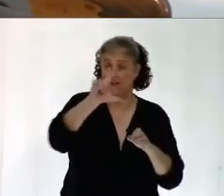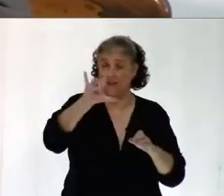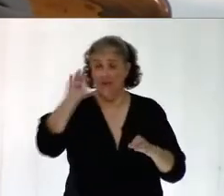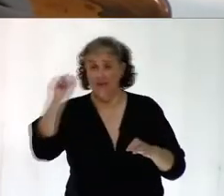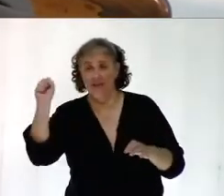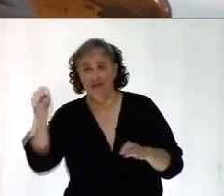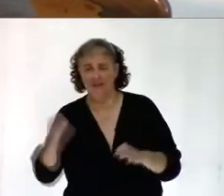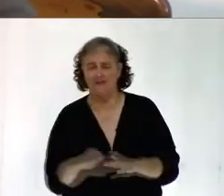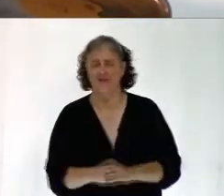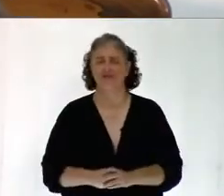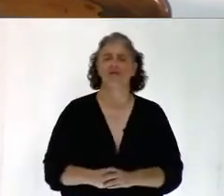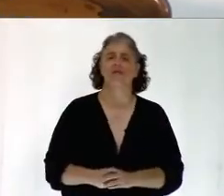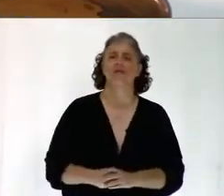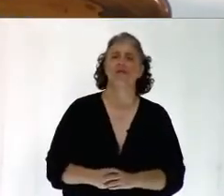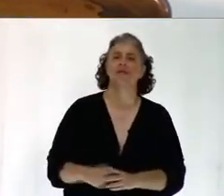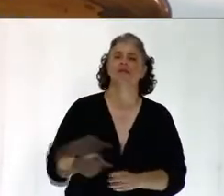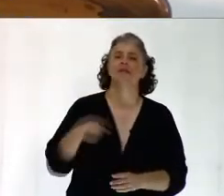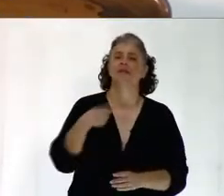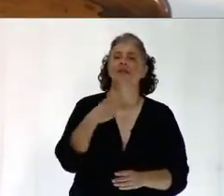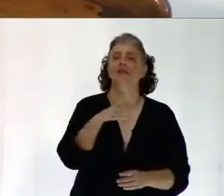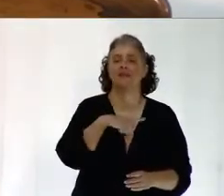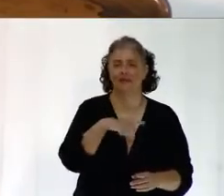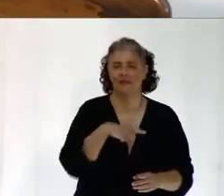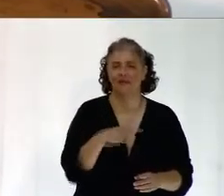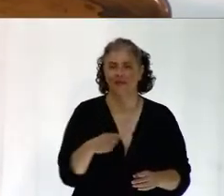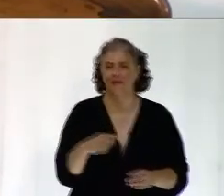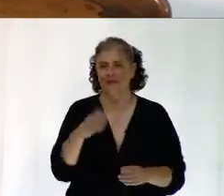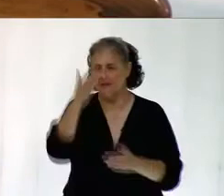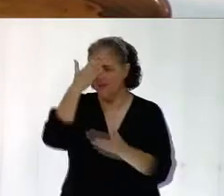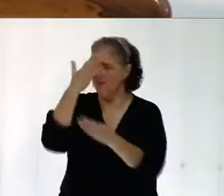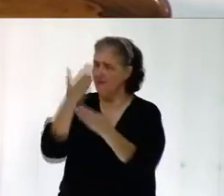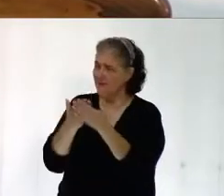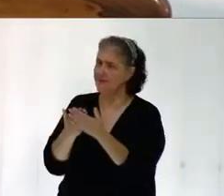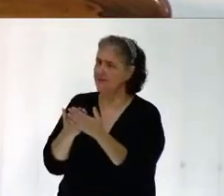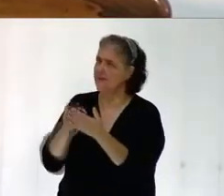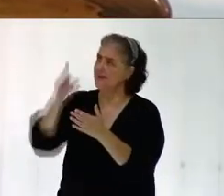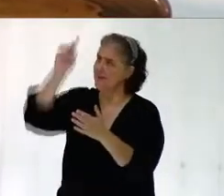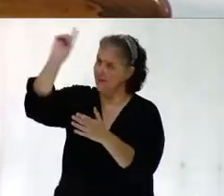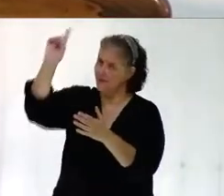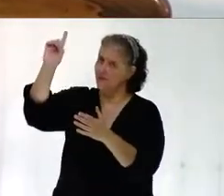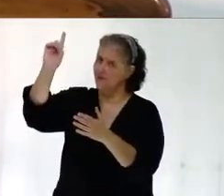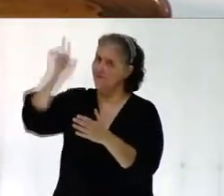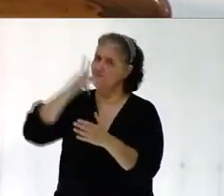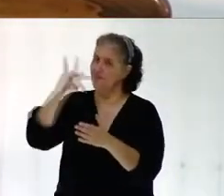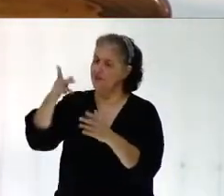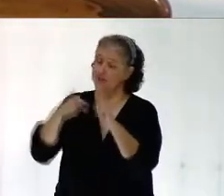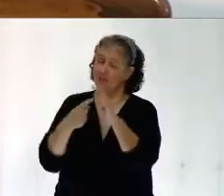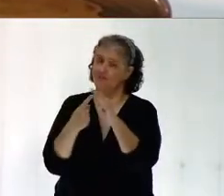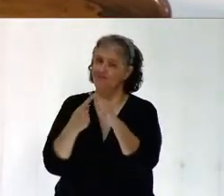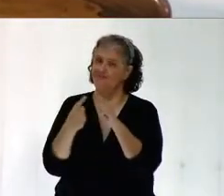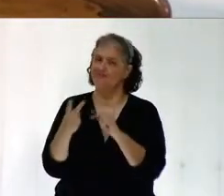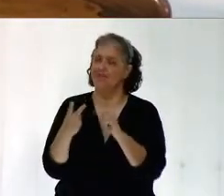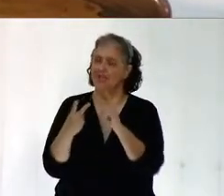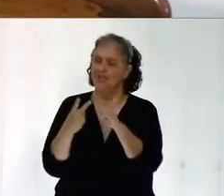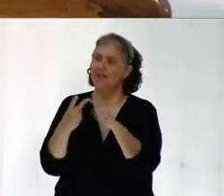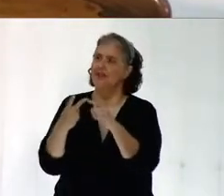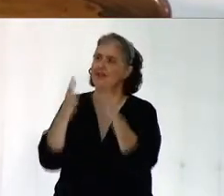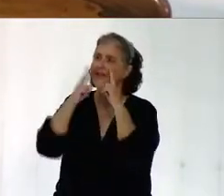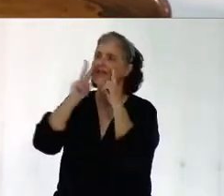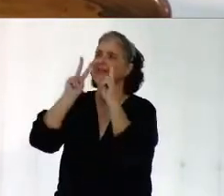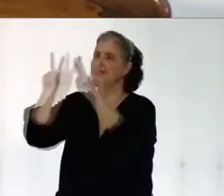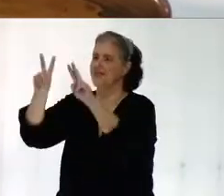afirmações afirmou a confiança em deus a jesus afirmou um